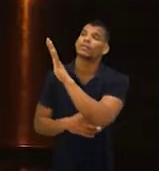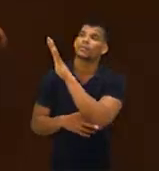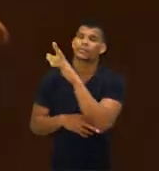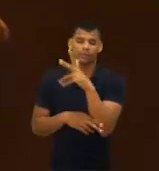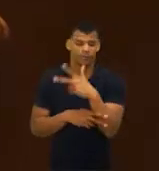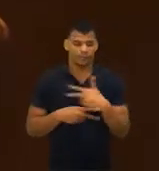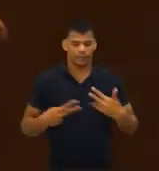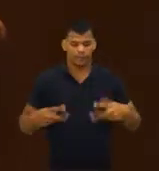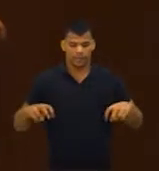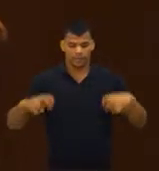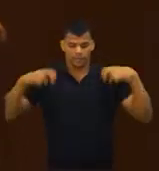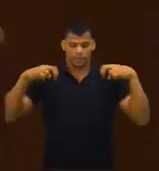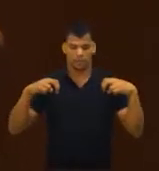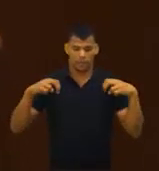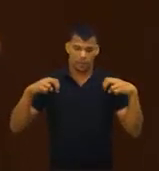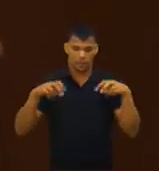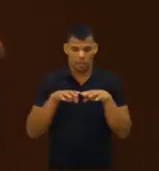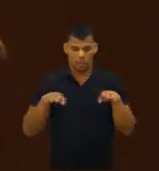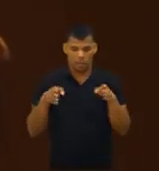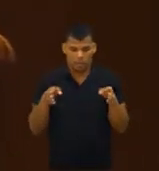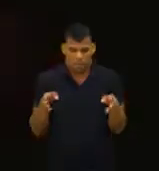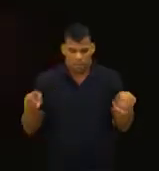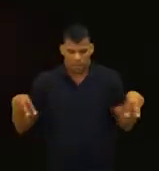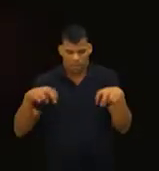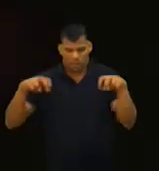comigo. Luz de vela.